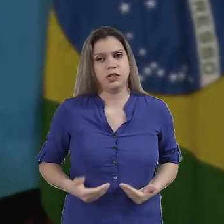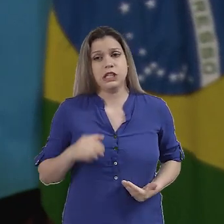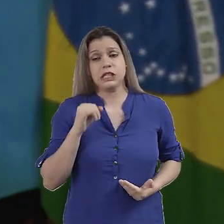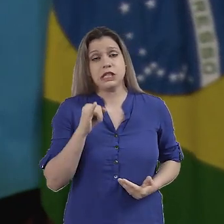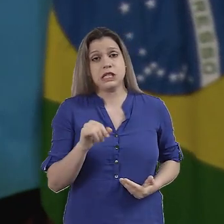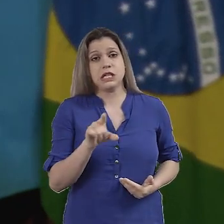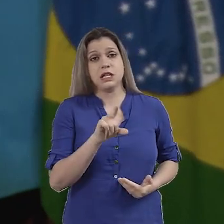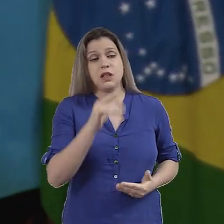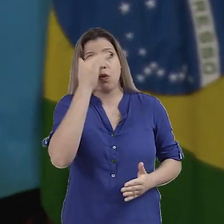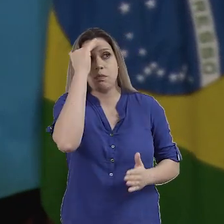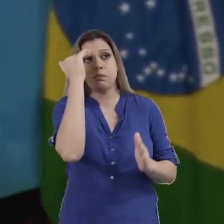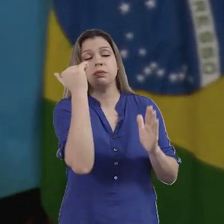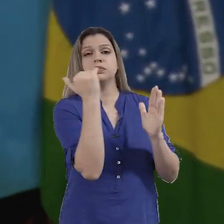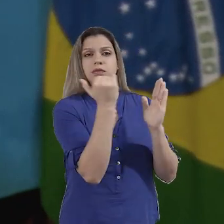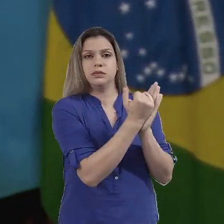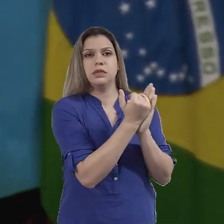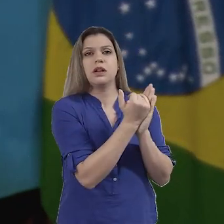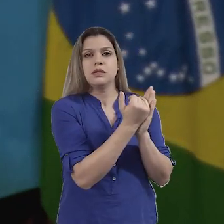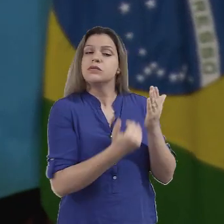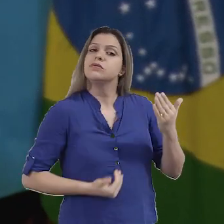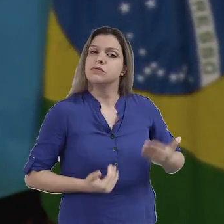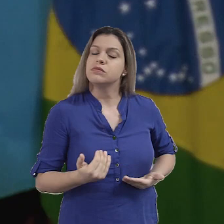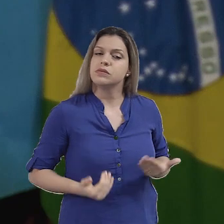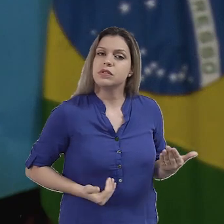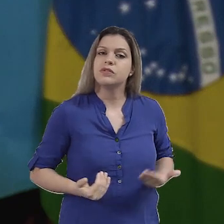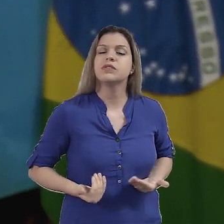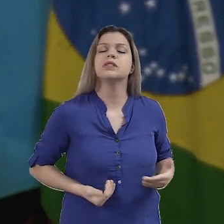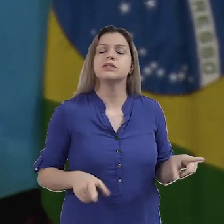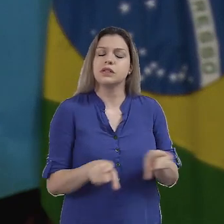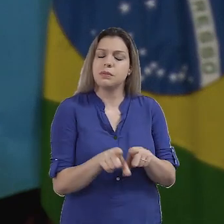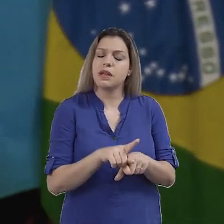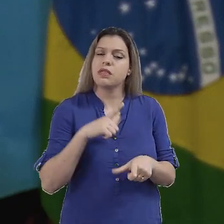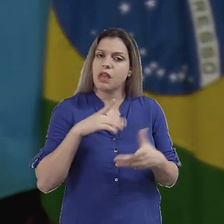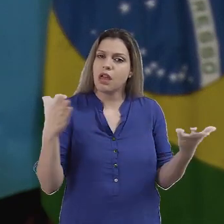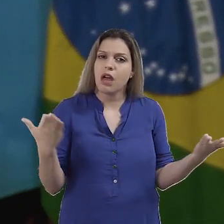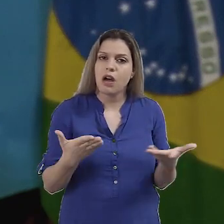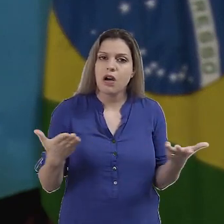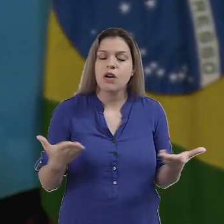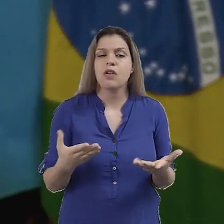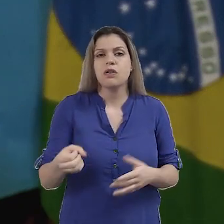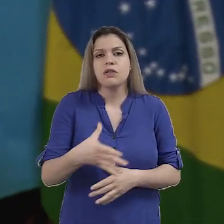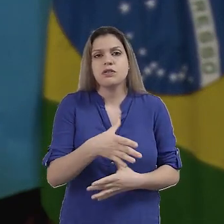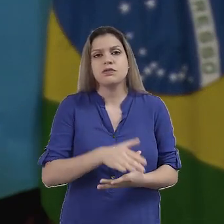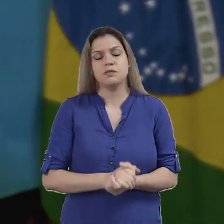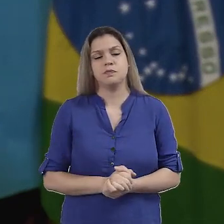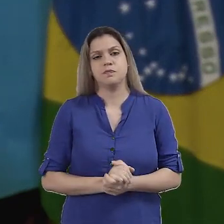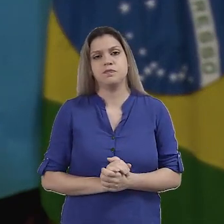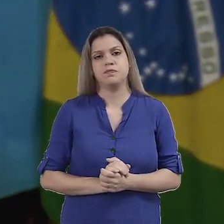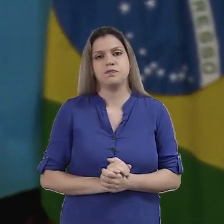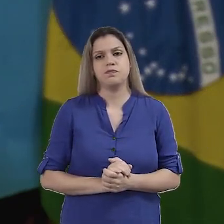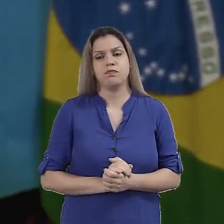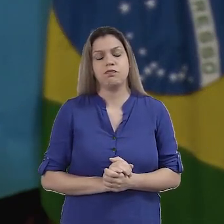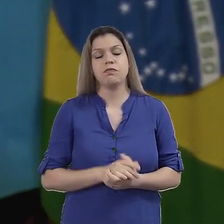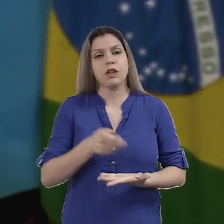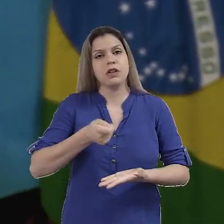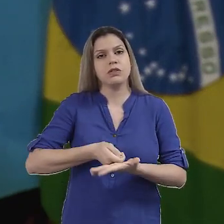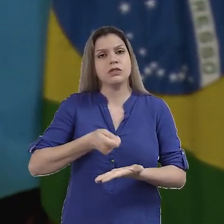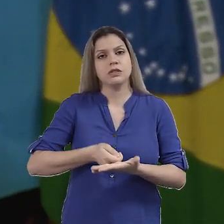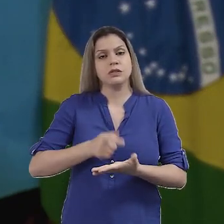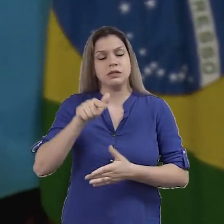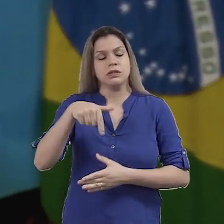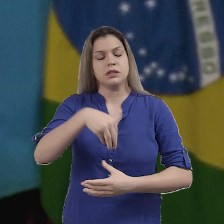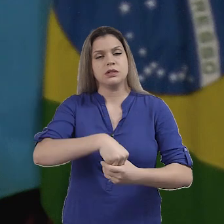servidores. Então, em caso de descumprimento de dever funcional dos servidores, também estamos adotando agora a parte interna, a